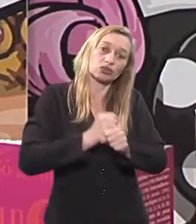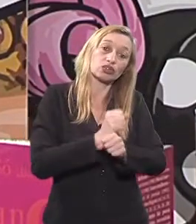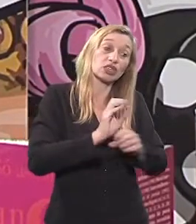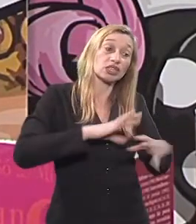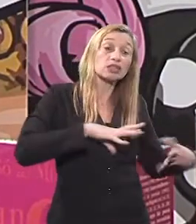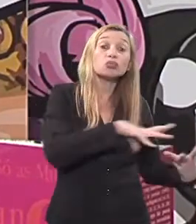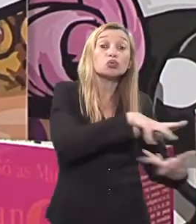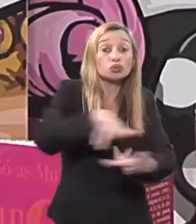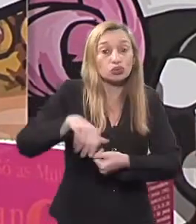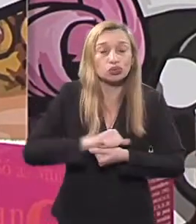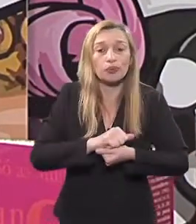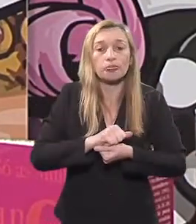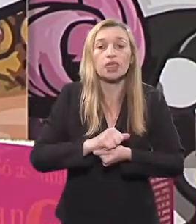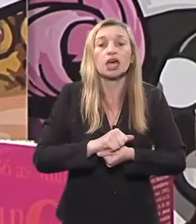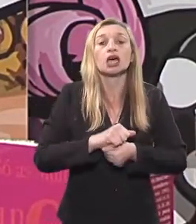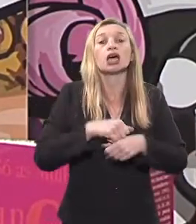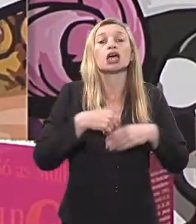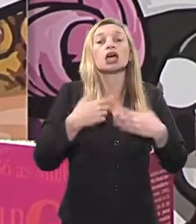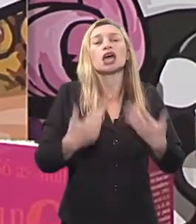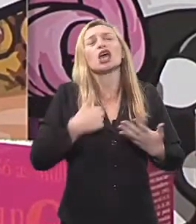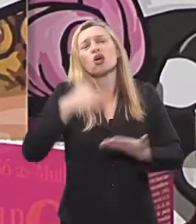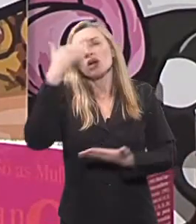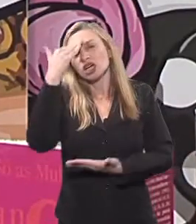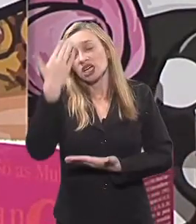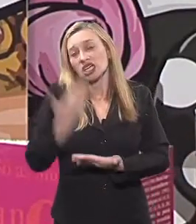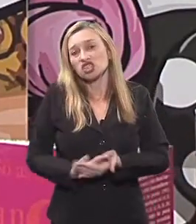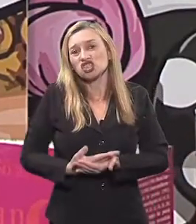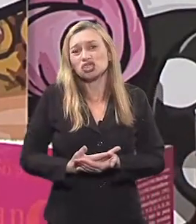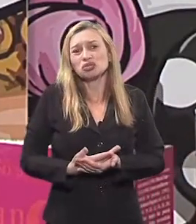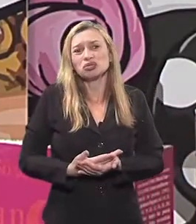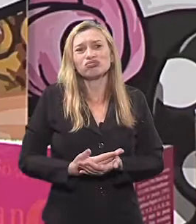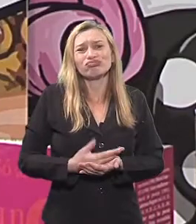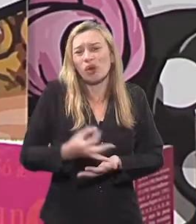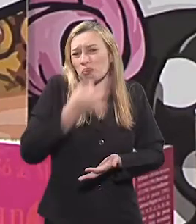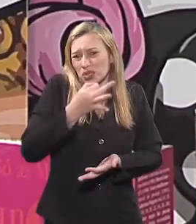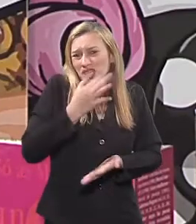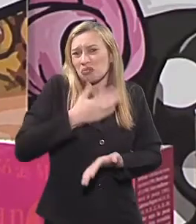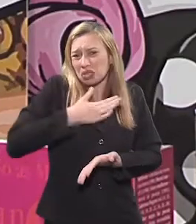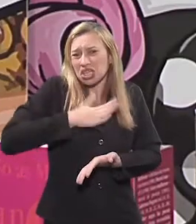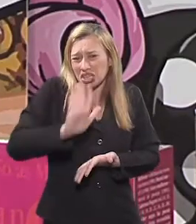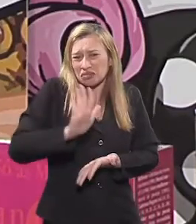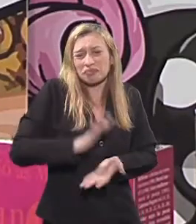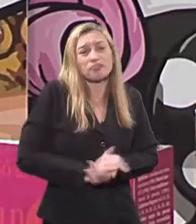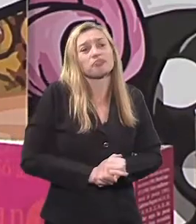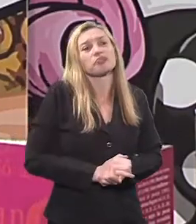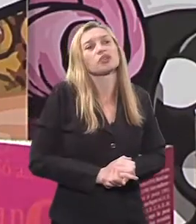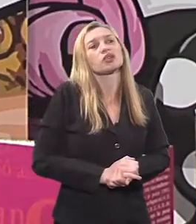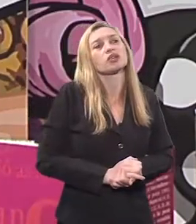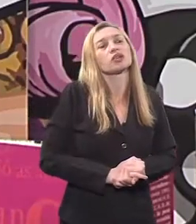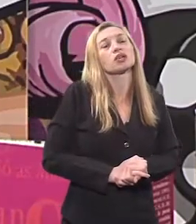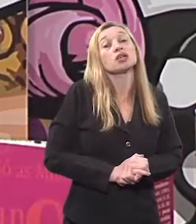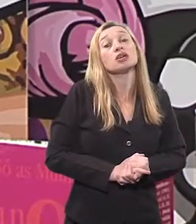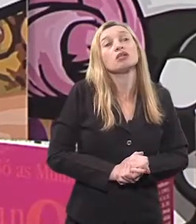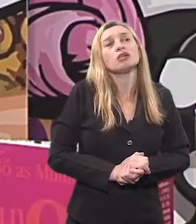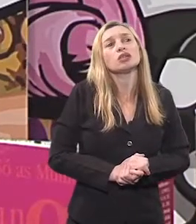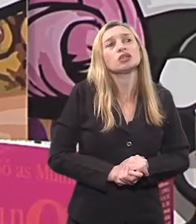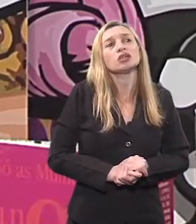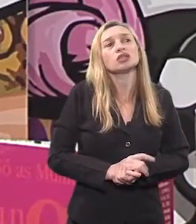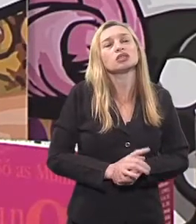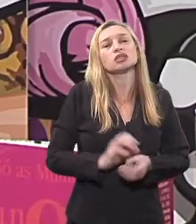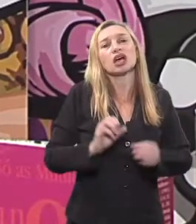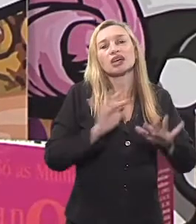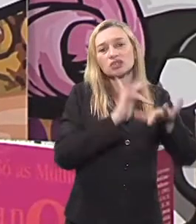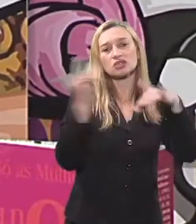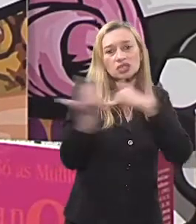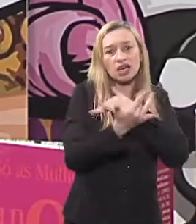tempo desse mundo. Eu creio que, assim, né? Isso é uma opinião muito minha, né? Com o advento